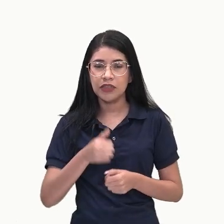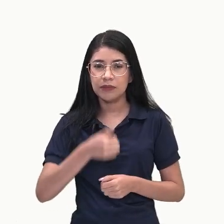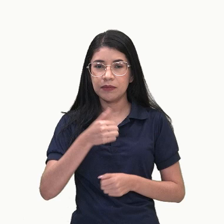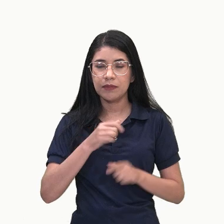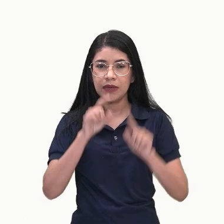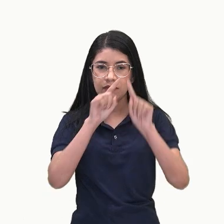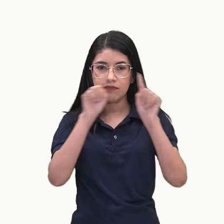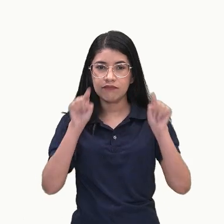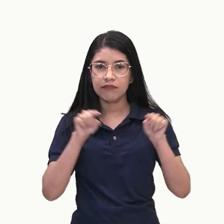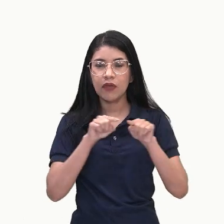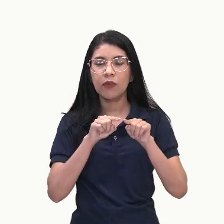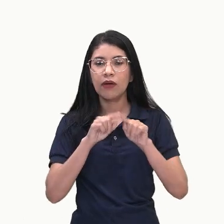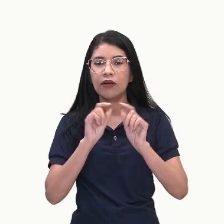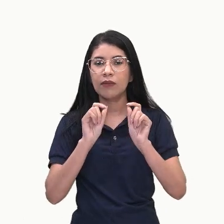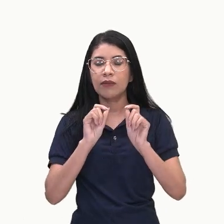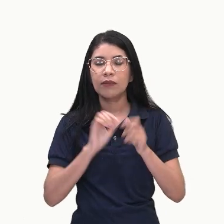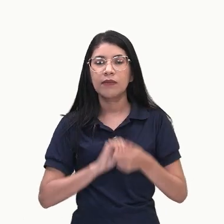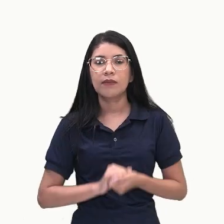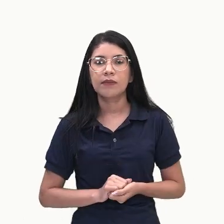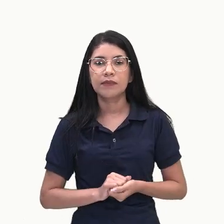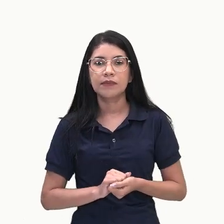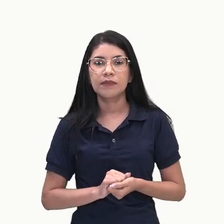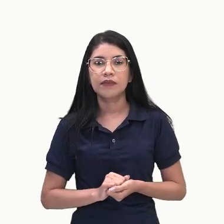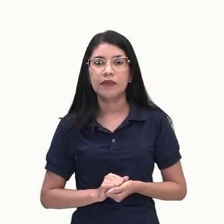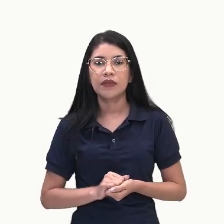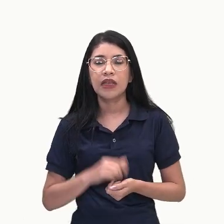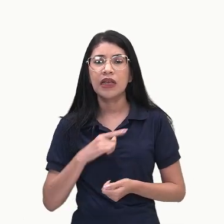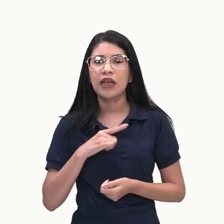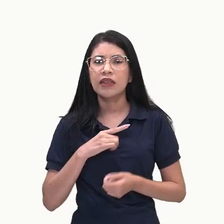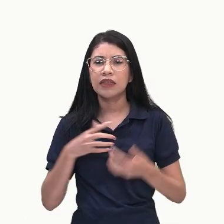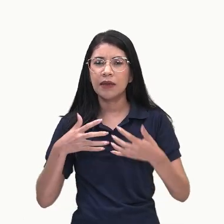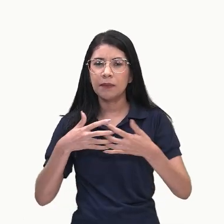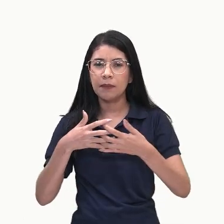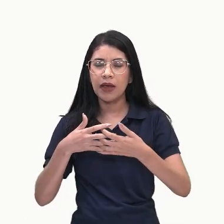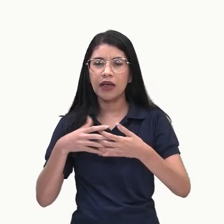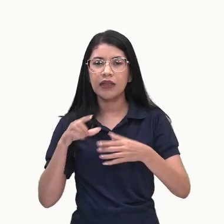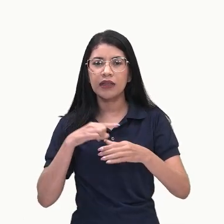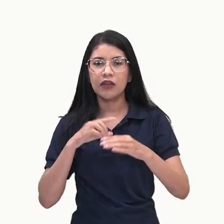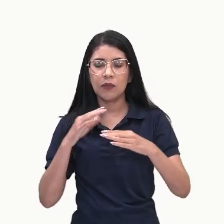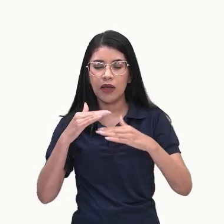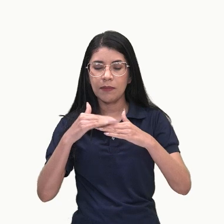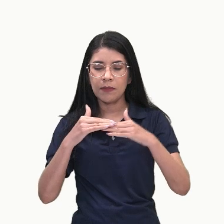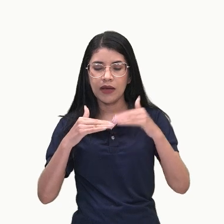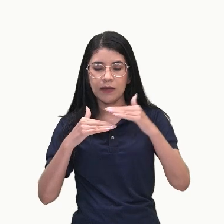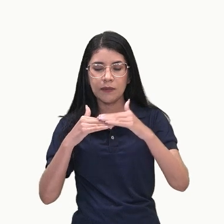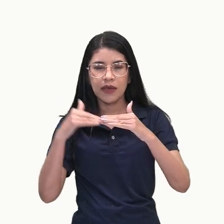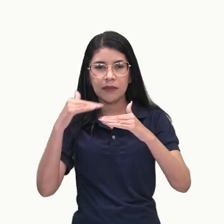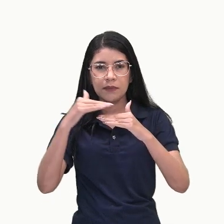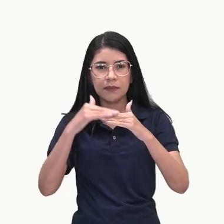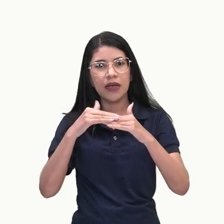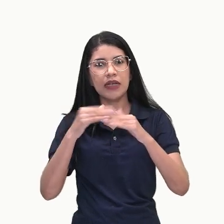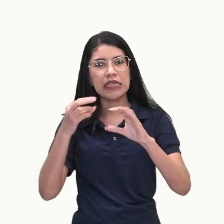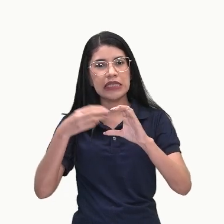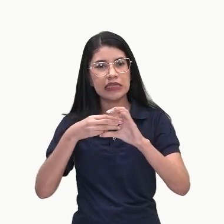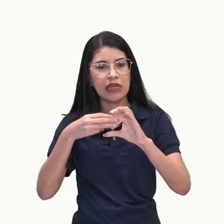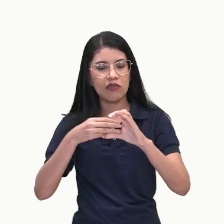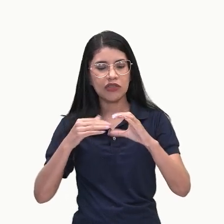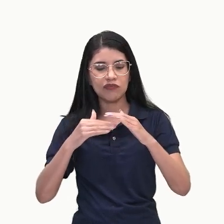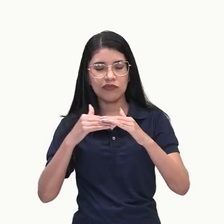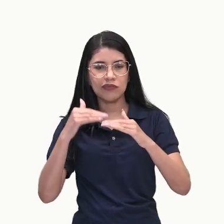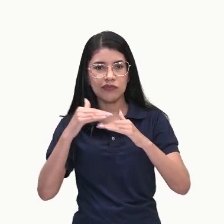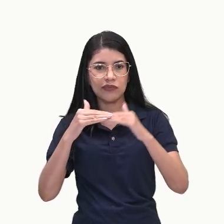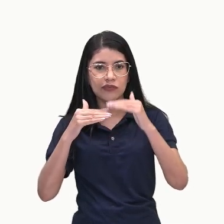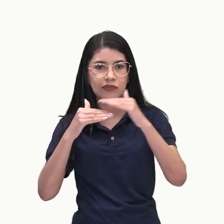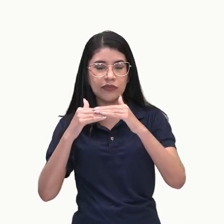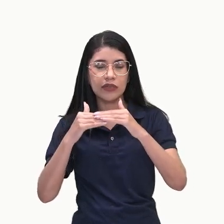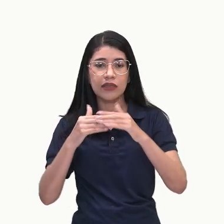você vai observar que nós temos epitélios formados por uma camada de células. Nessa parte da nossa imagem aqui, você está